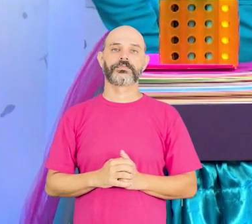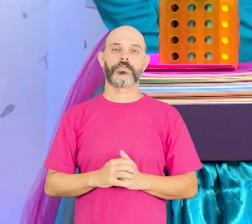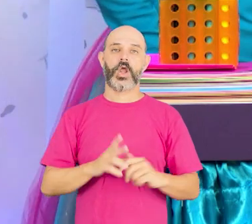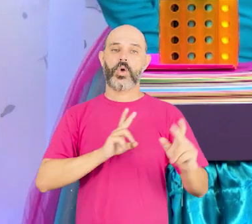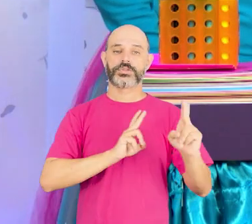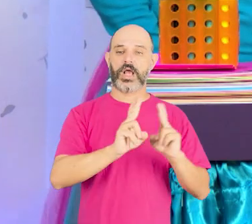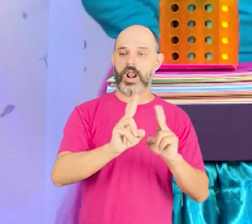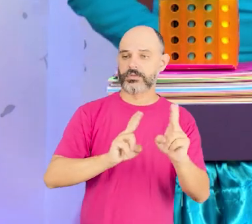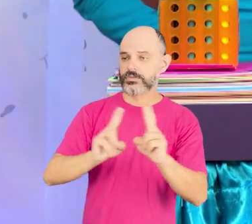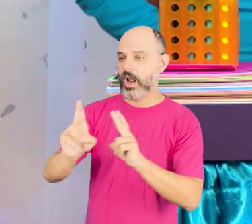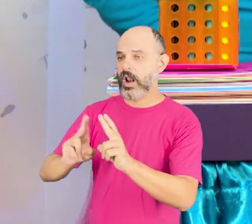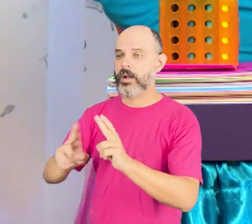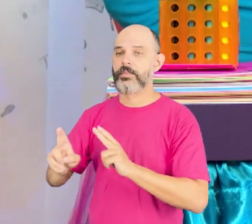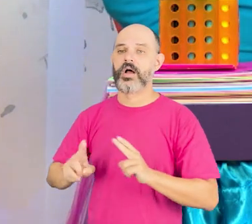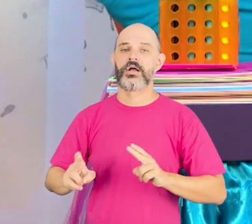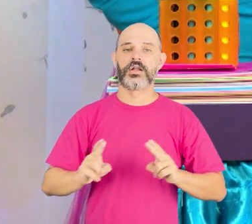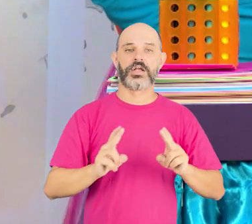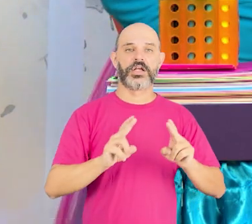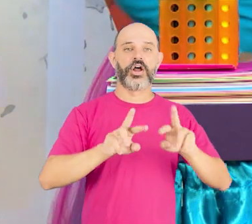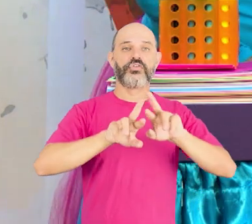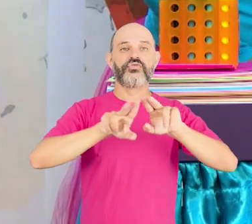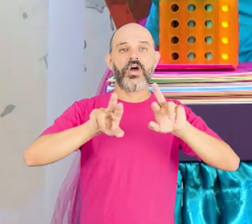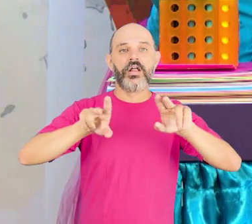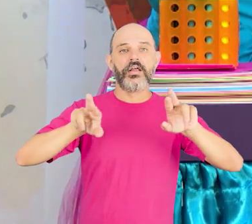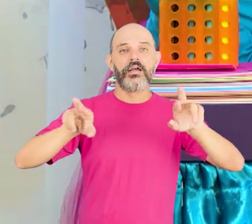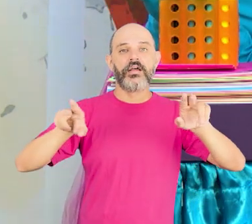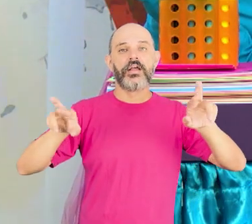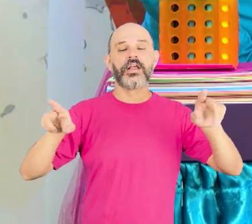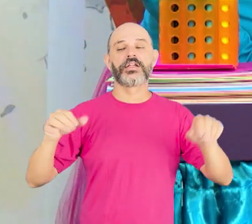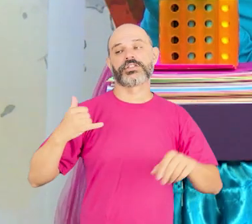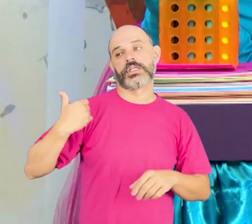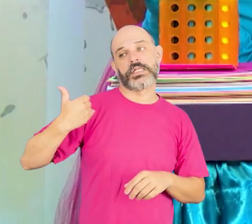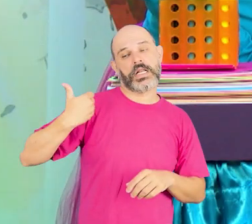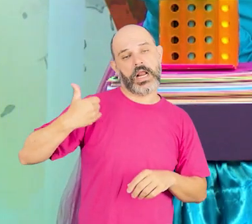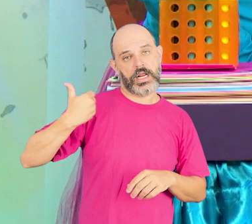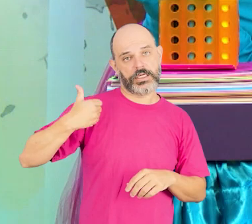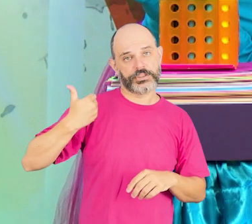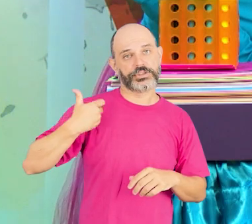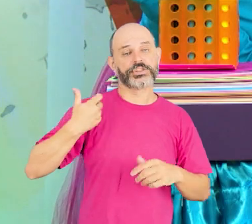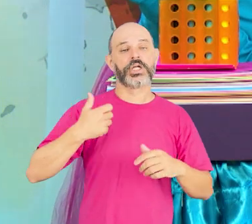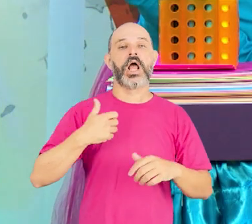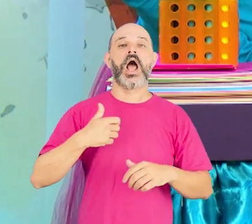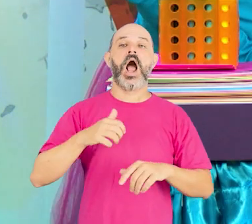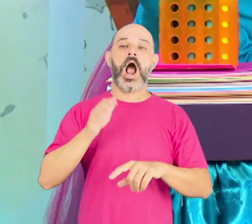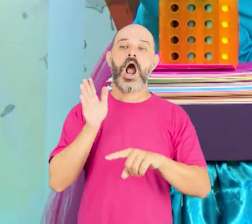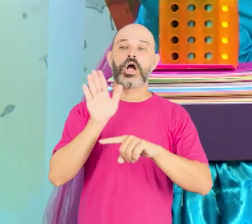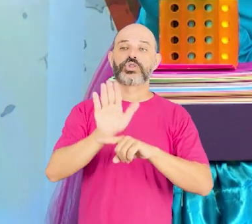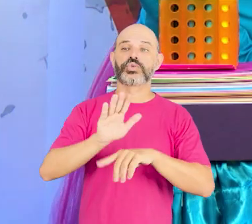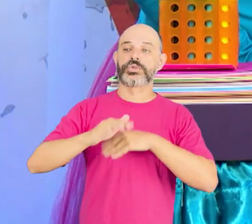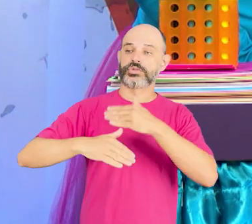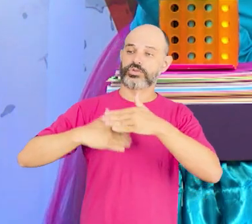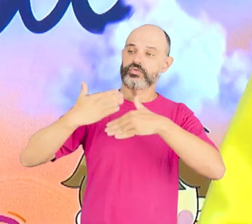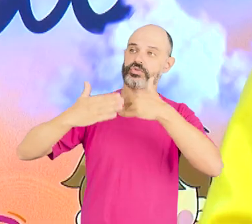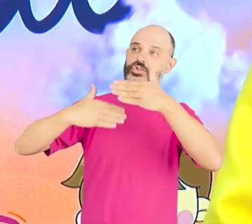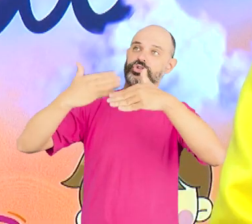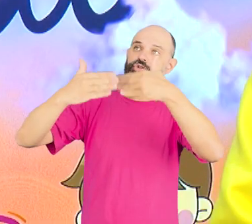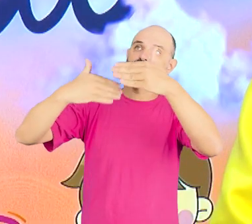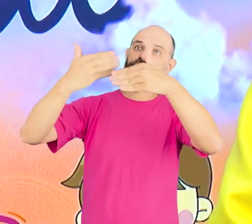Os relacionamentos entre as diferentes faixas etárias dos irmãos ajudam no desenvolvimento das